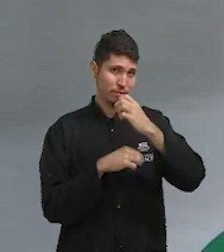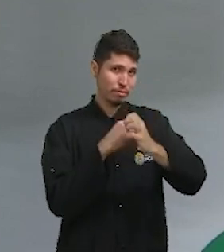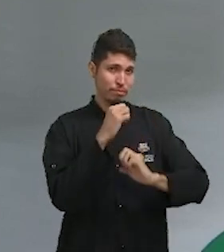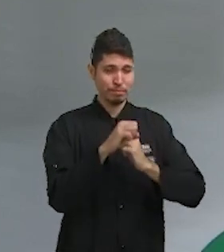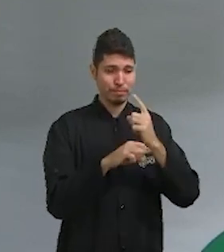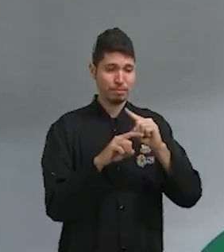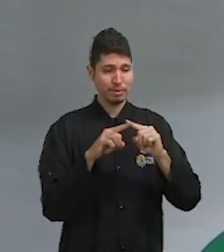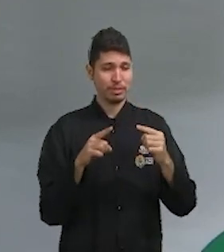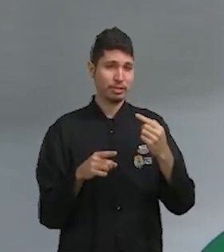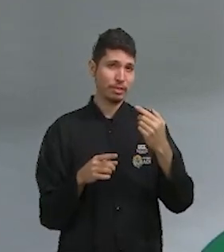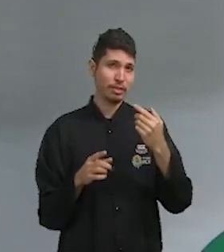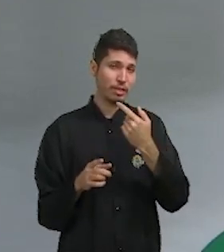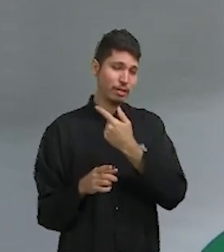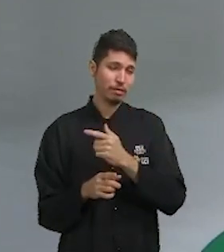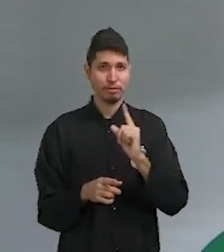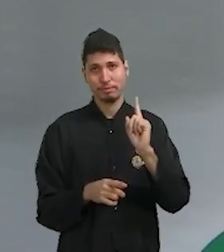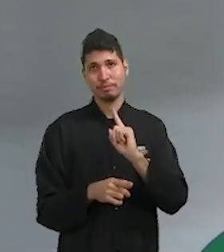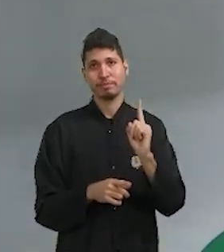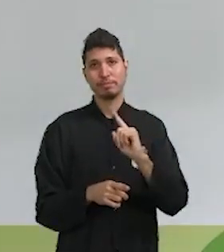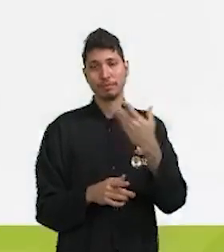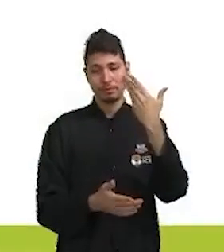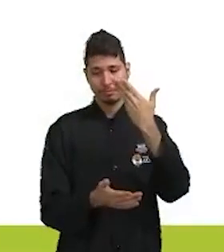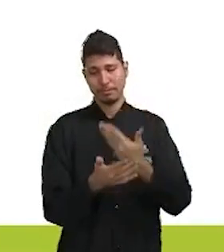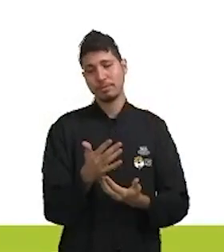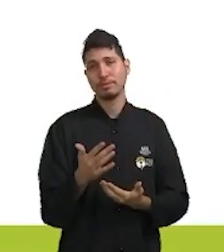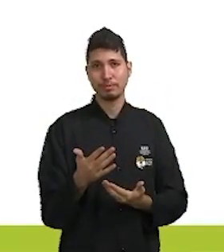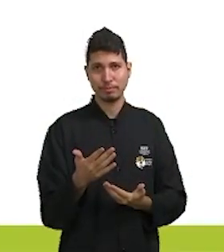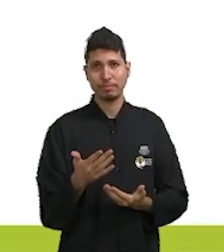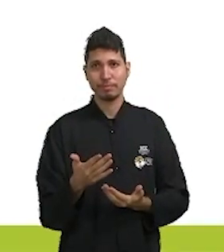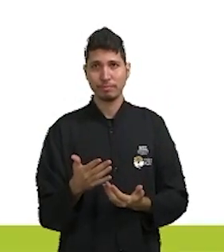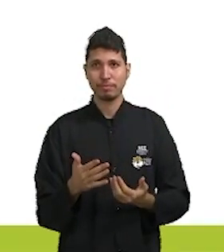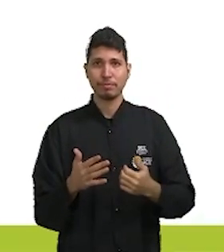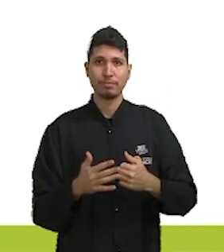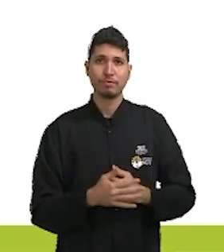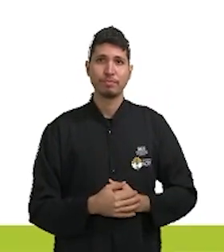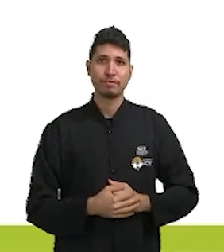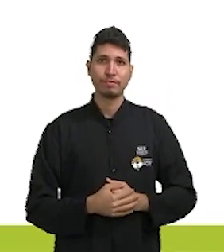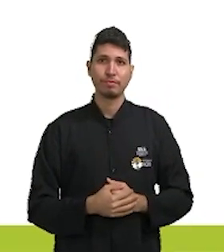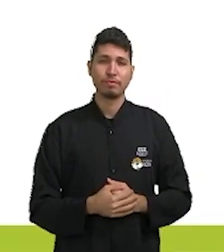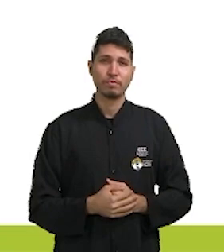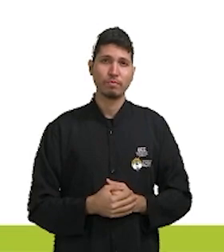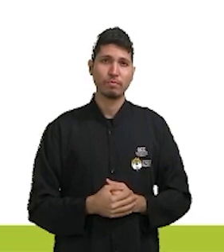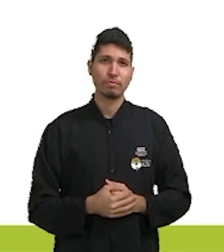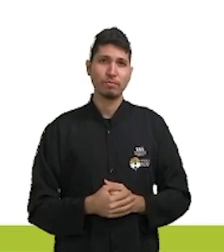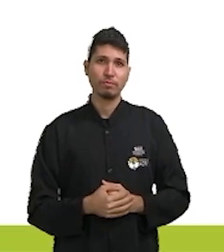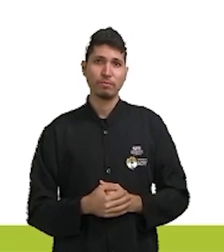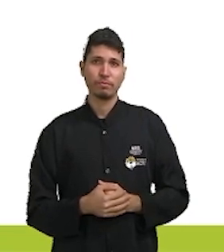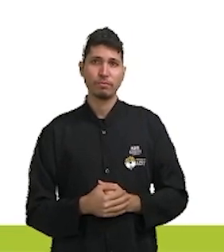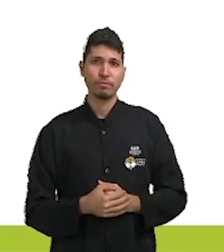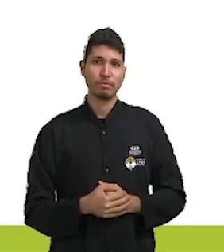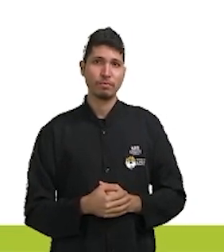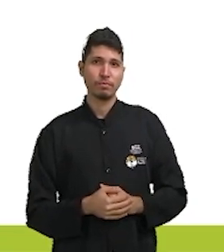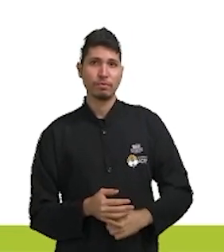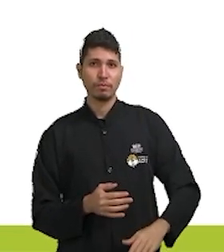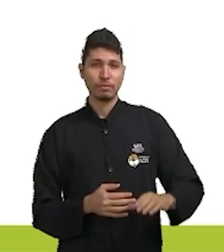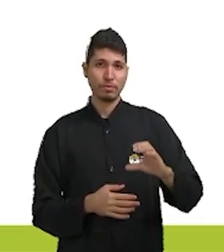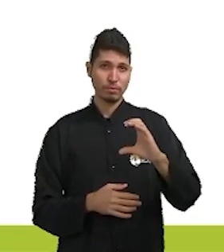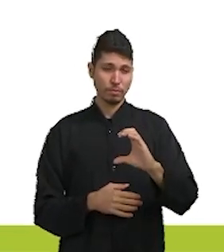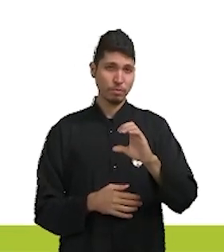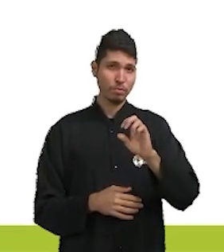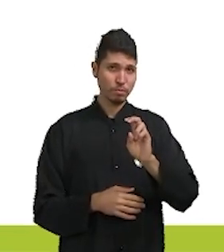aqui, ele perdeu. Diferente aqui na parte de baixo, quando eu analiso essa semi-reação com o